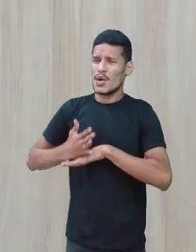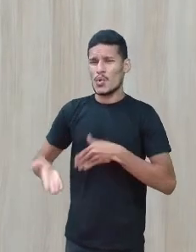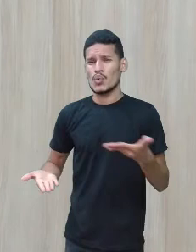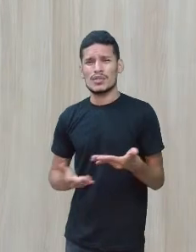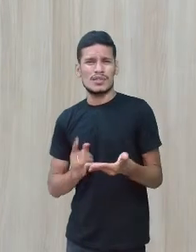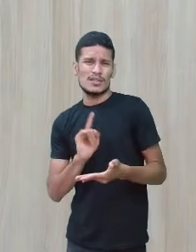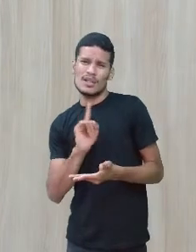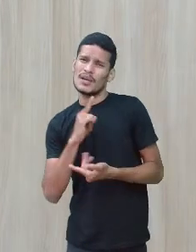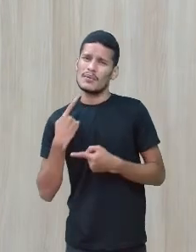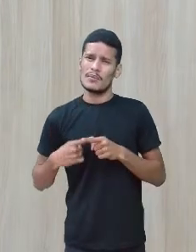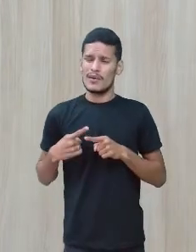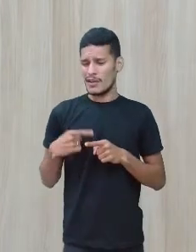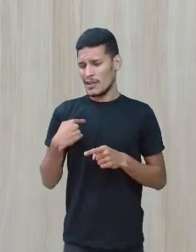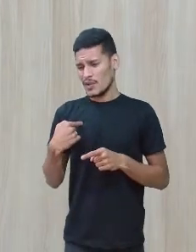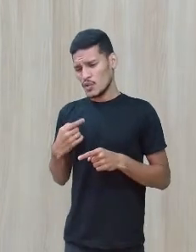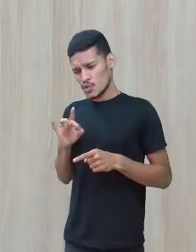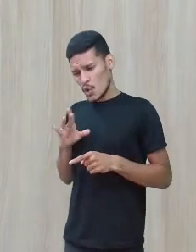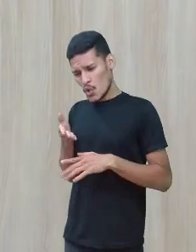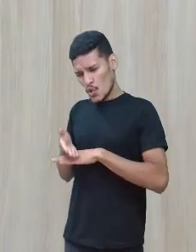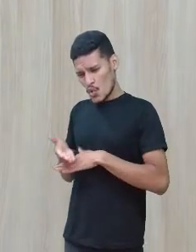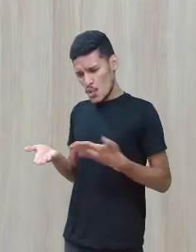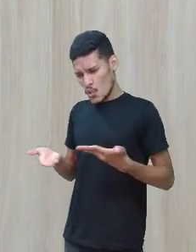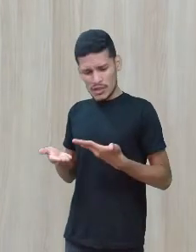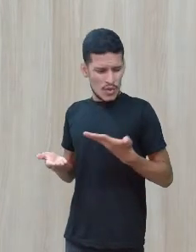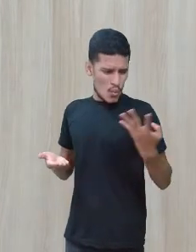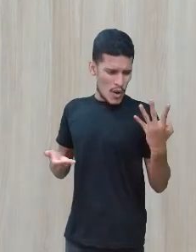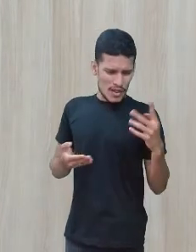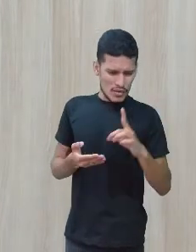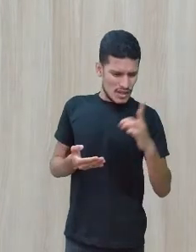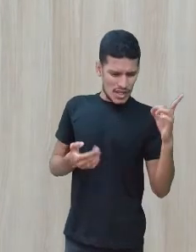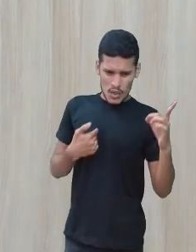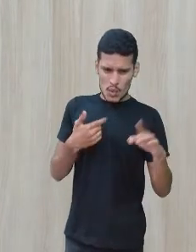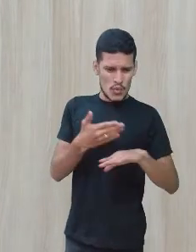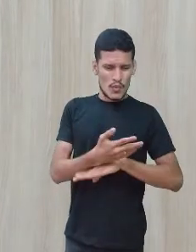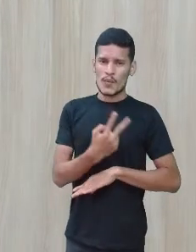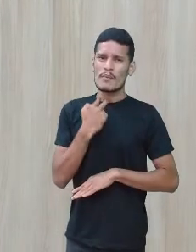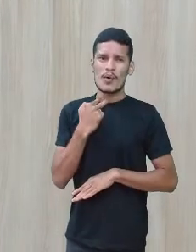porque eu só vou poder ir hoje e não vou poder ir os outros 4 dias da semana, por exemplo.